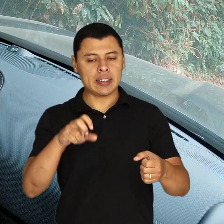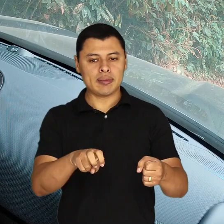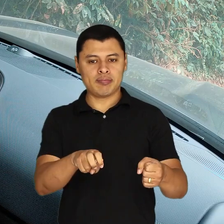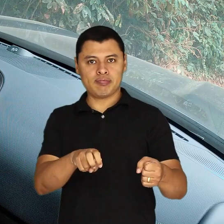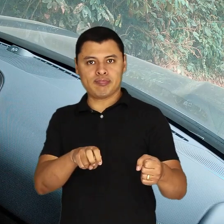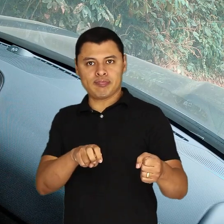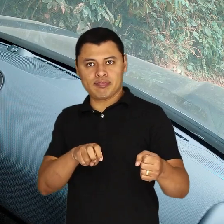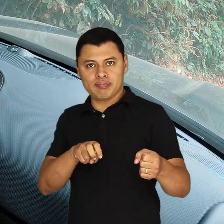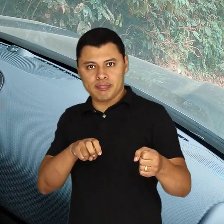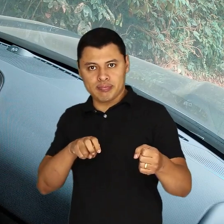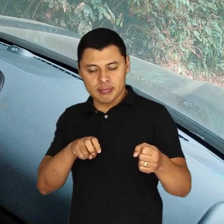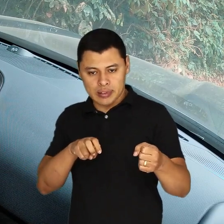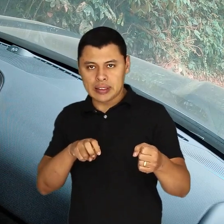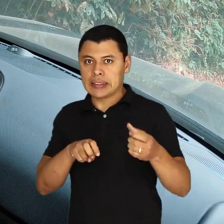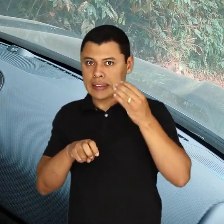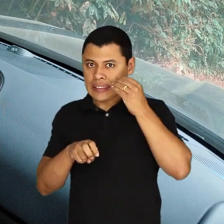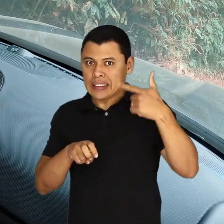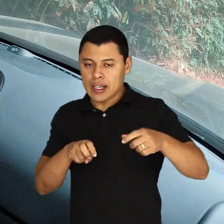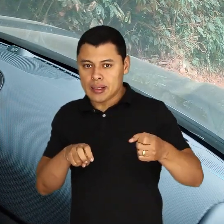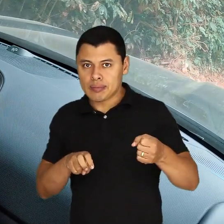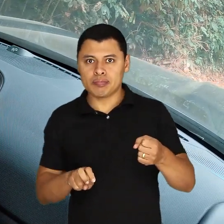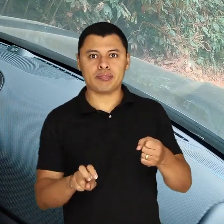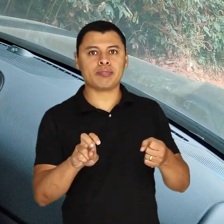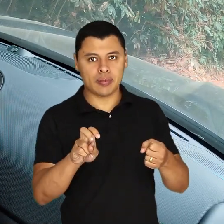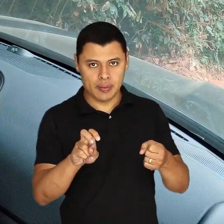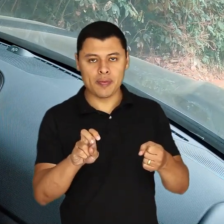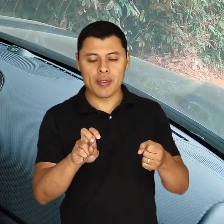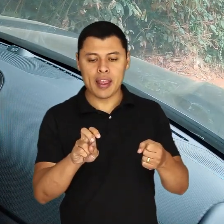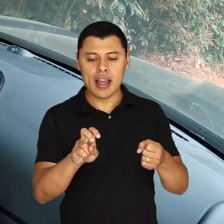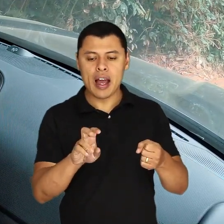Aqui vamos ter que dar uma resinha aqui.